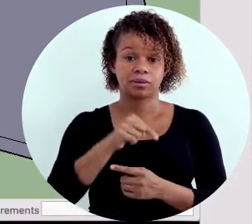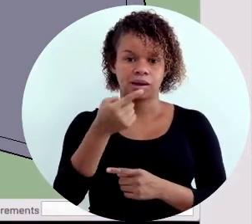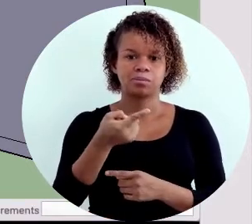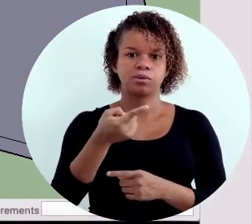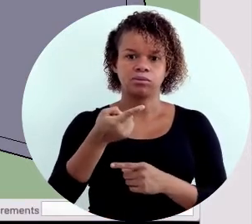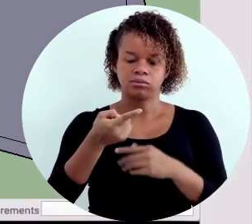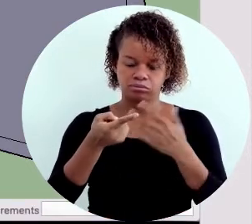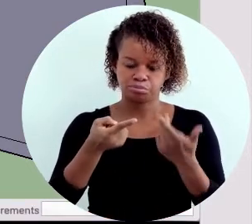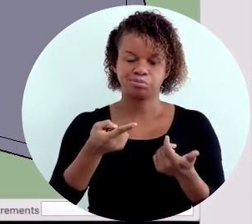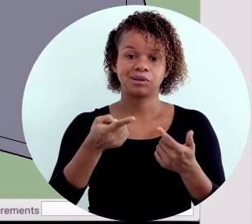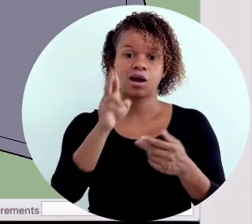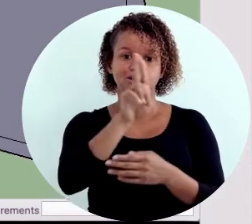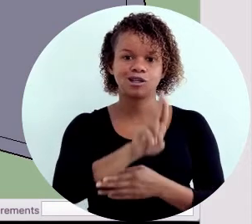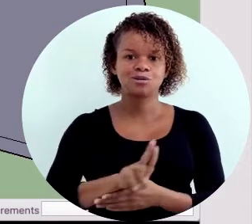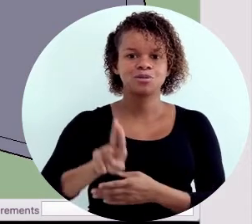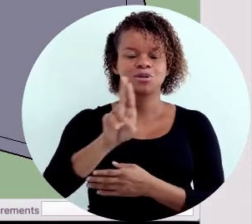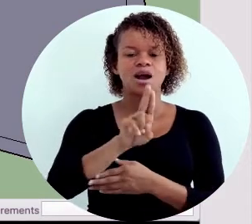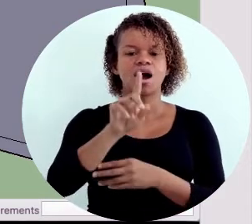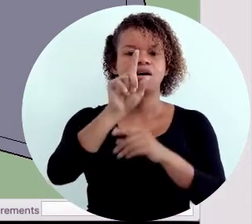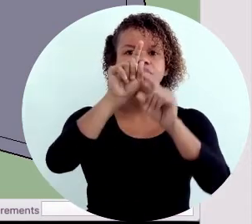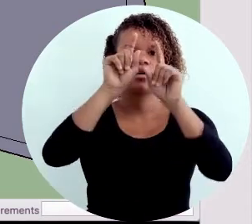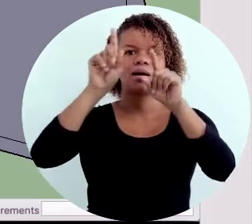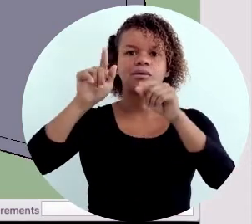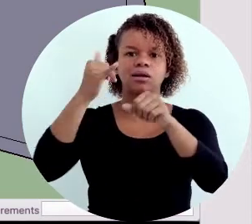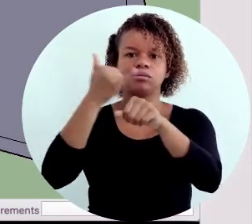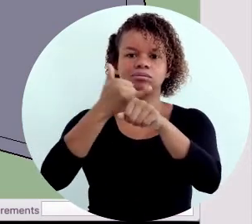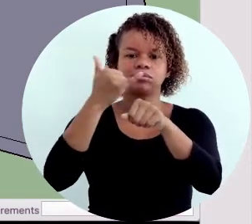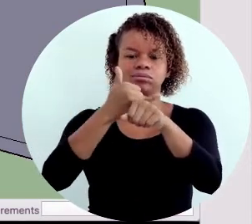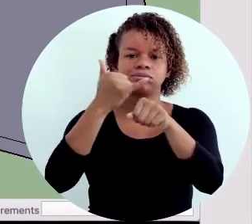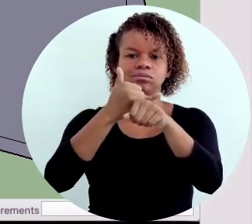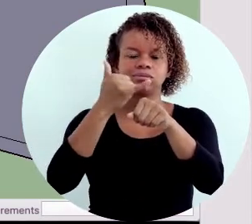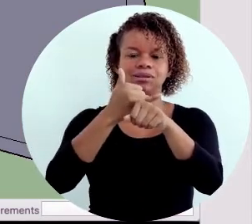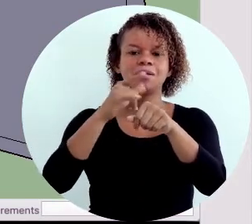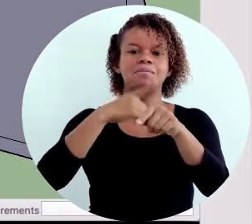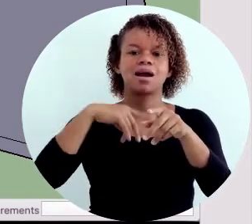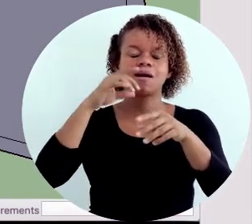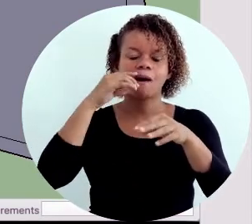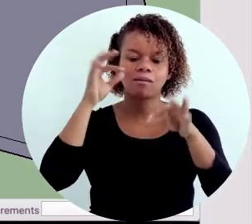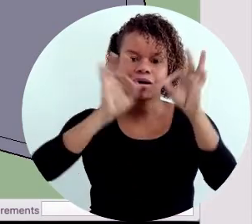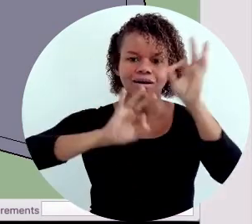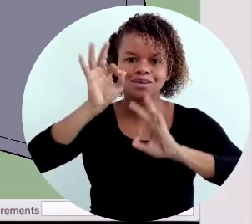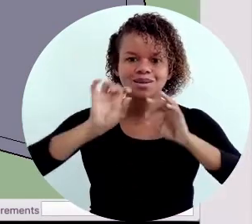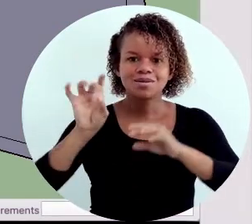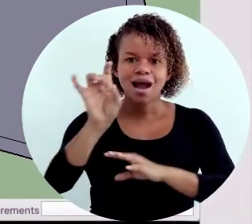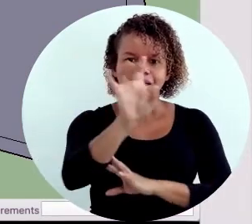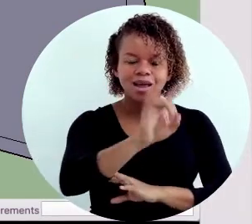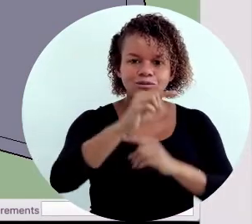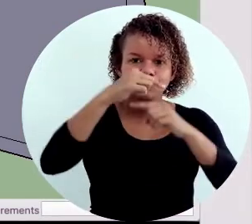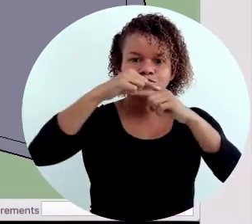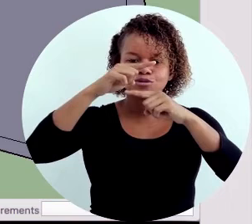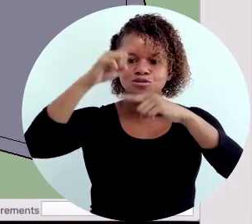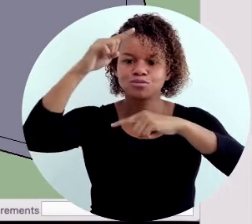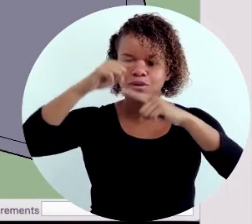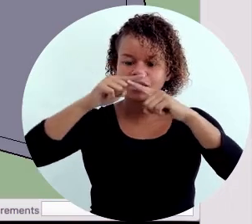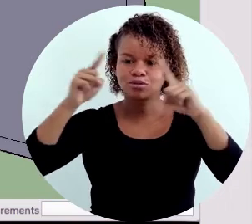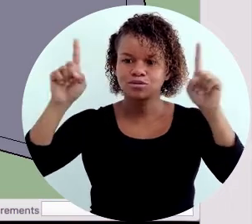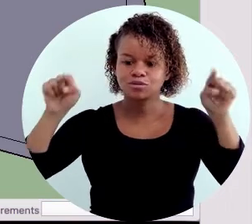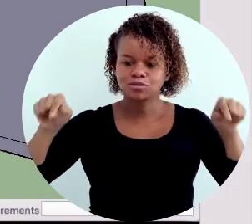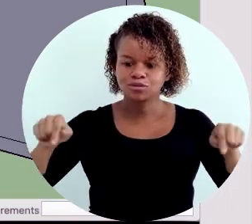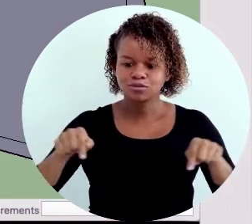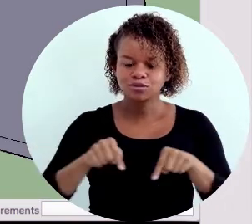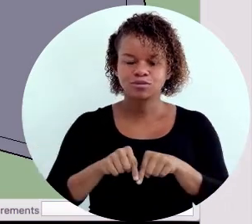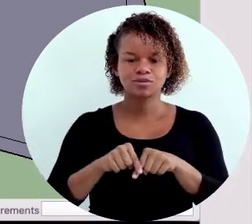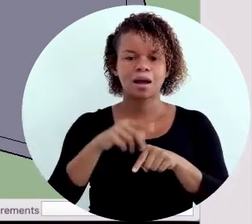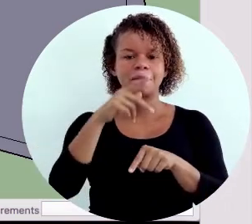Após esse passo, nós utilizaremos a ferramenta da trena para ir definindo cada um dos espaços